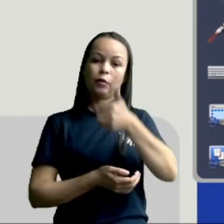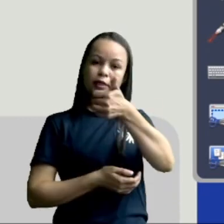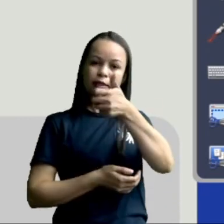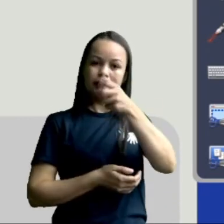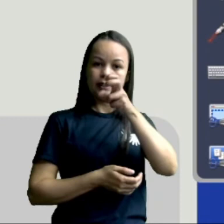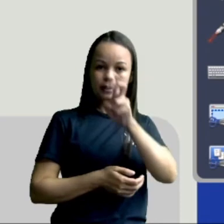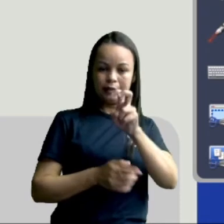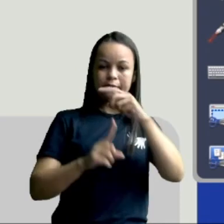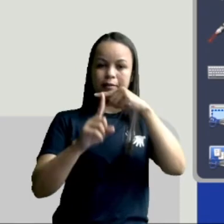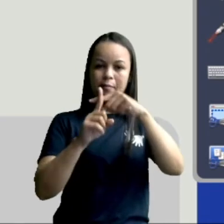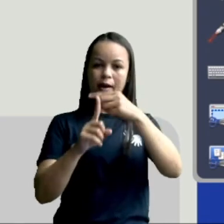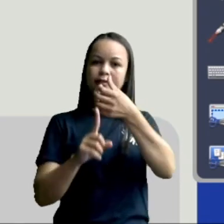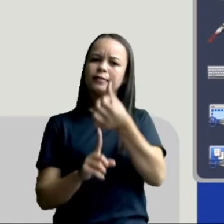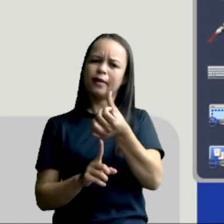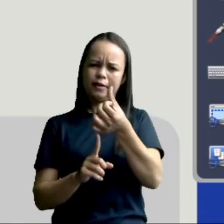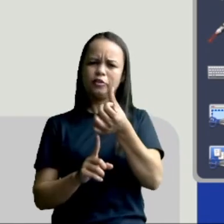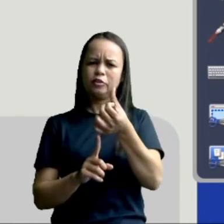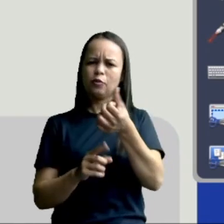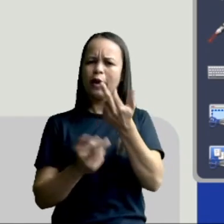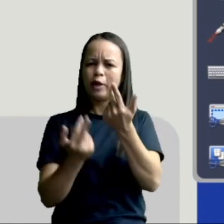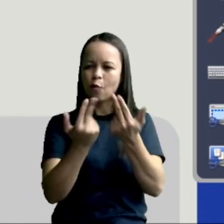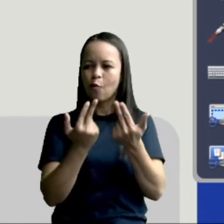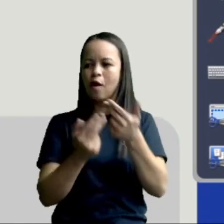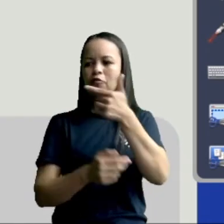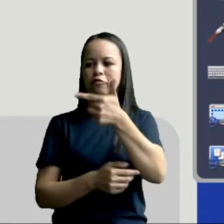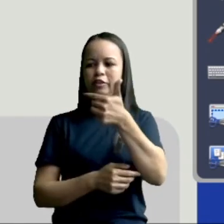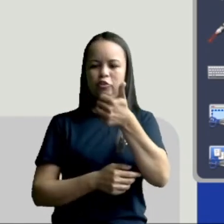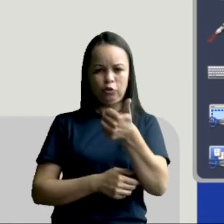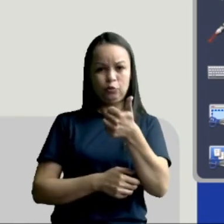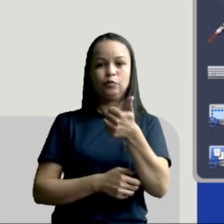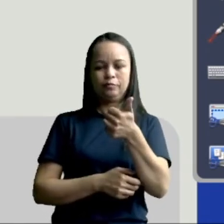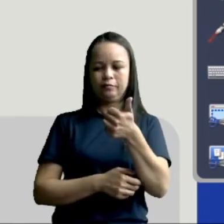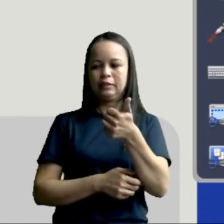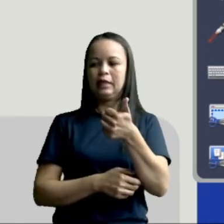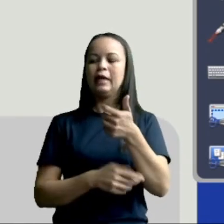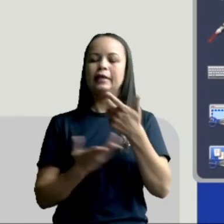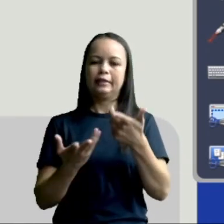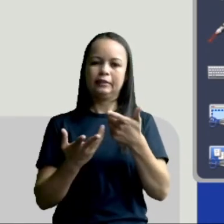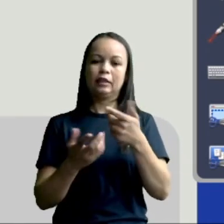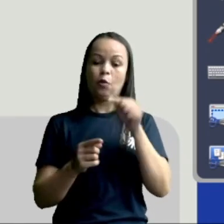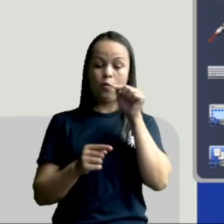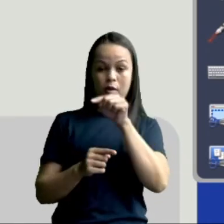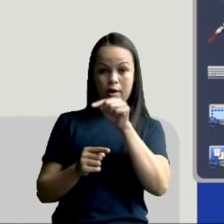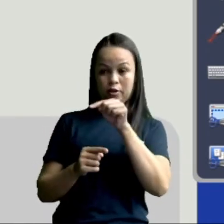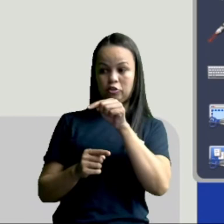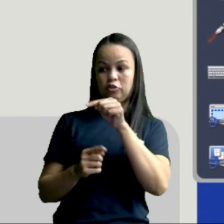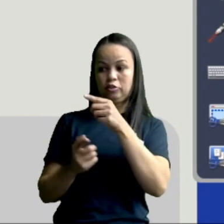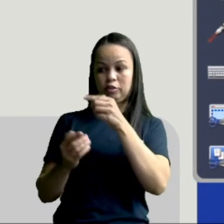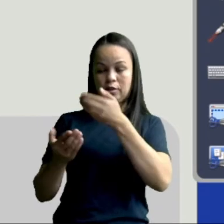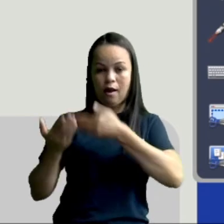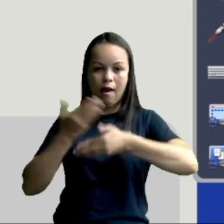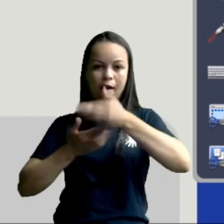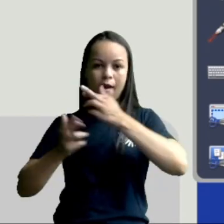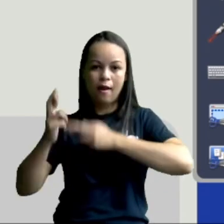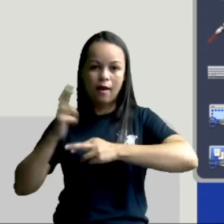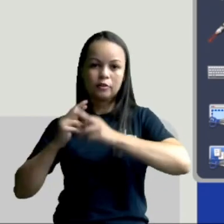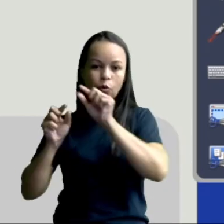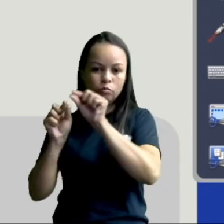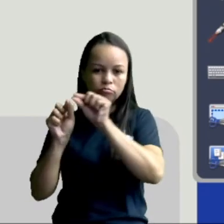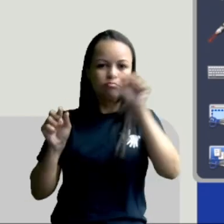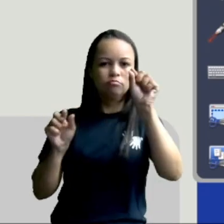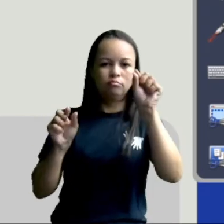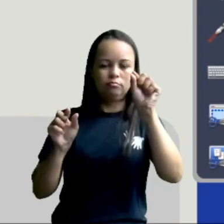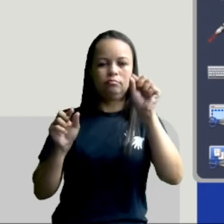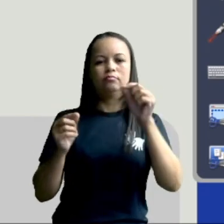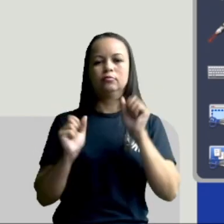mais 6. 15 mais 6 não dá exatamente 21? Então, este valorzinho está relacionado a